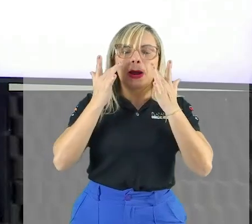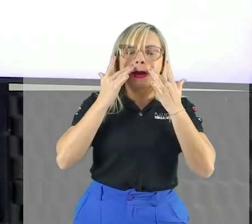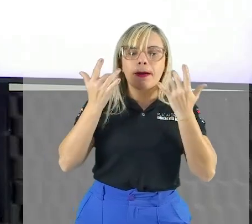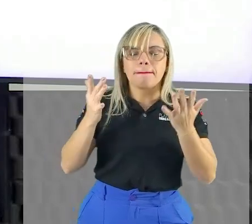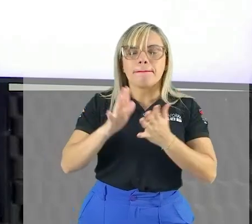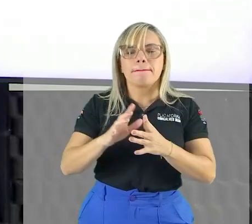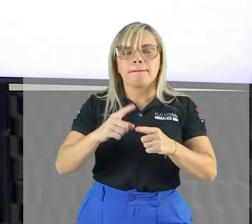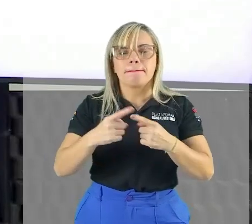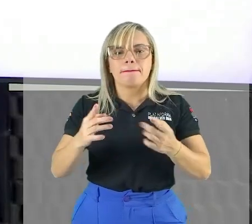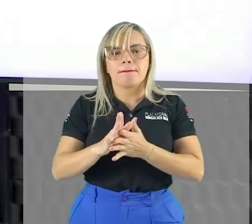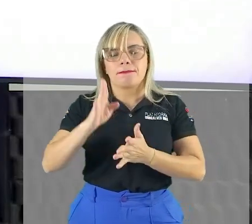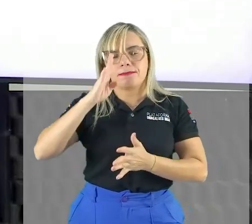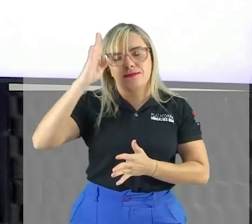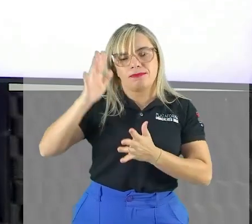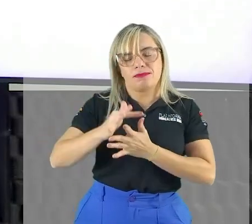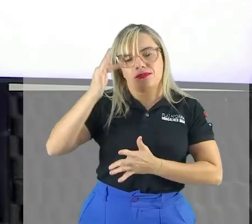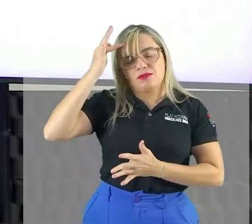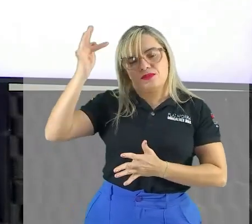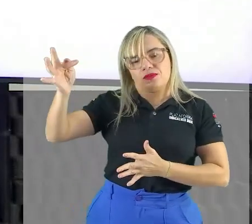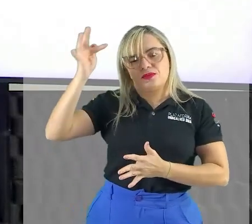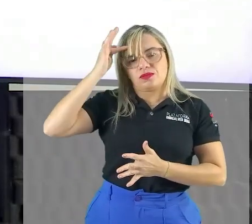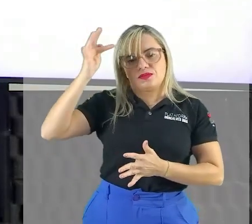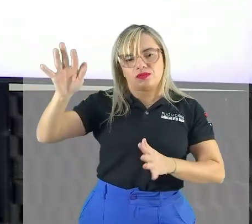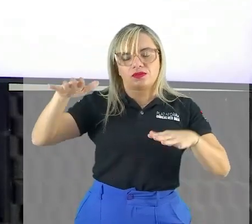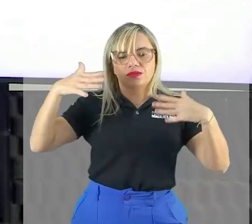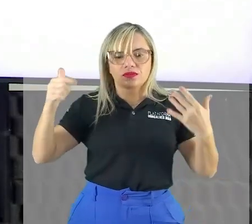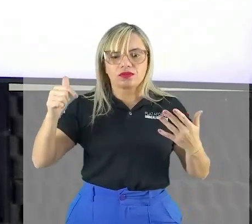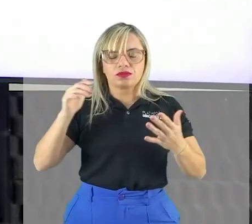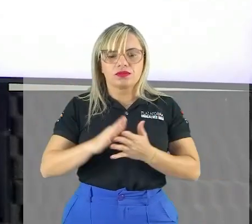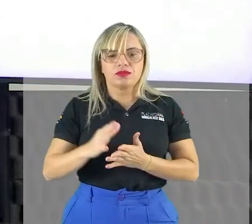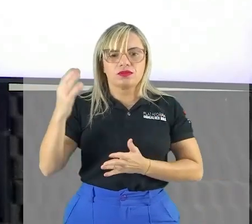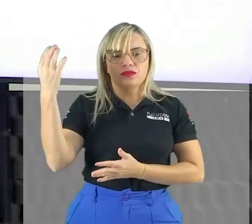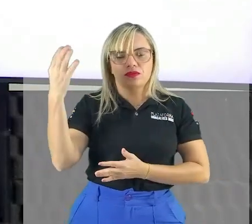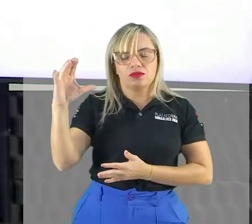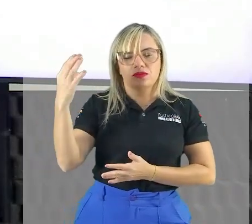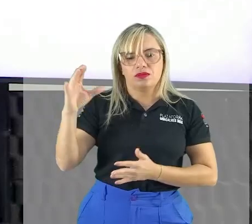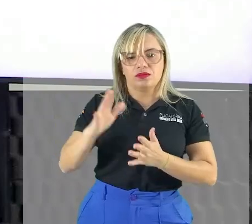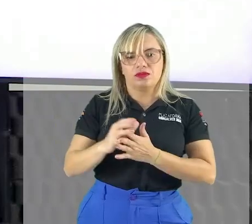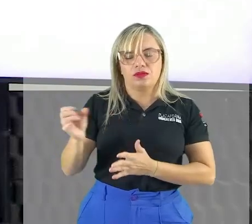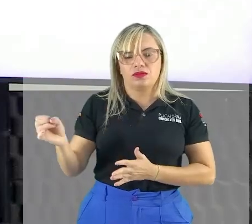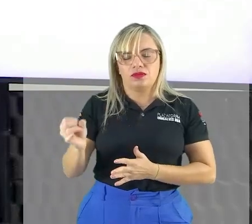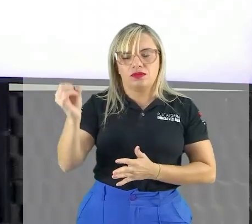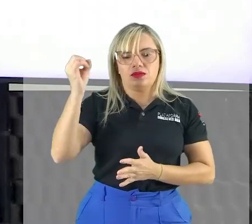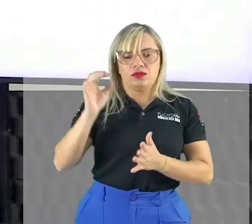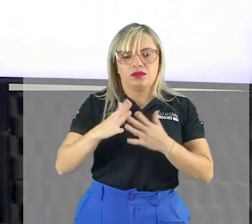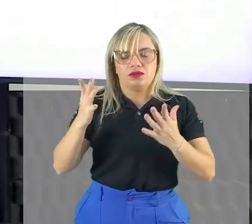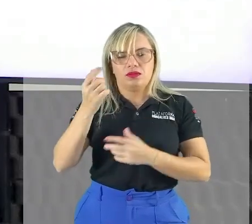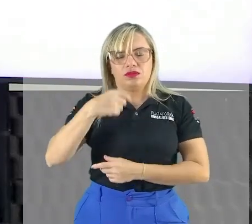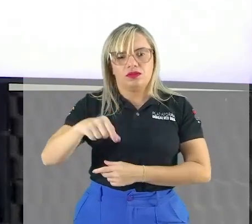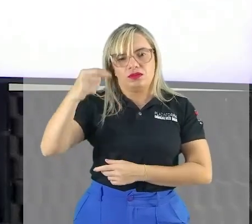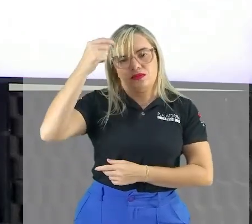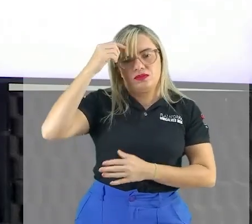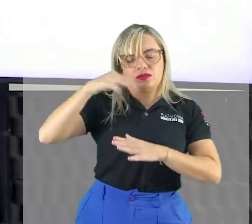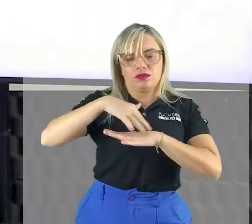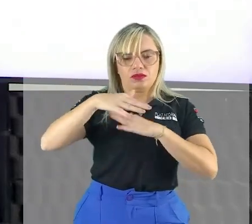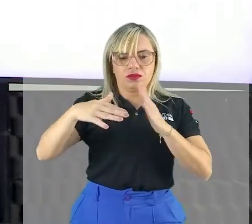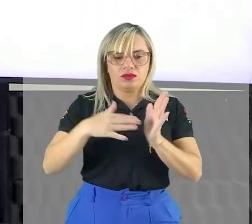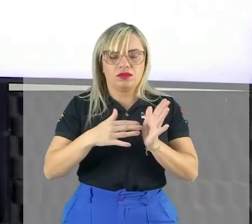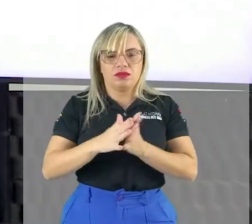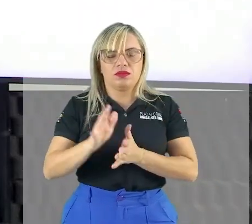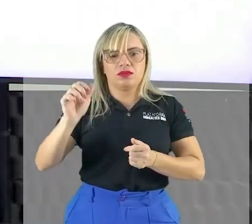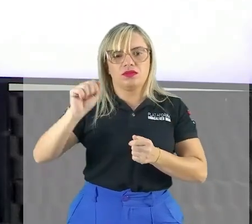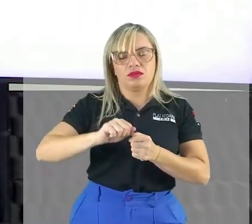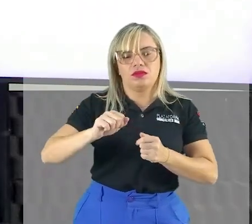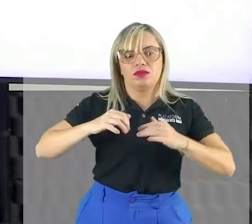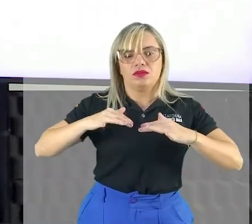mas principalmente na questão filosófica, na questão científica. E é importante pensar que isso tudo faz parte